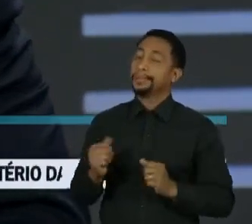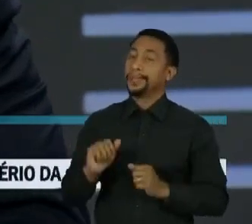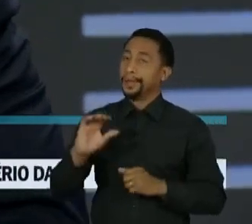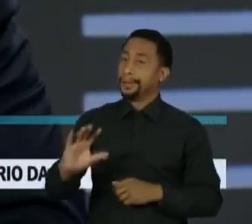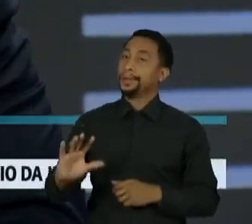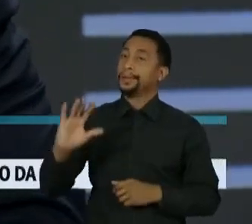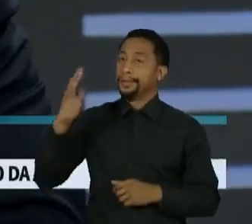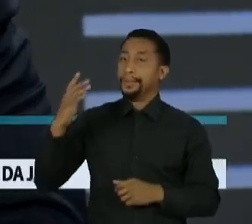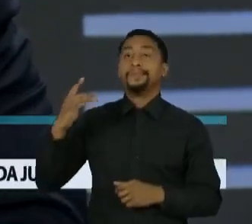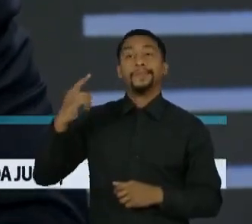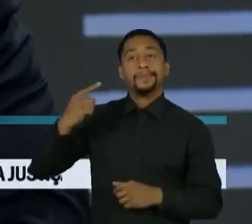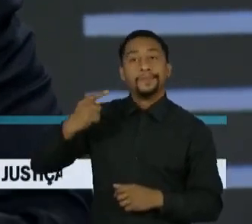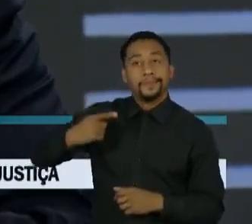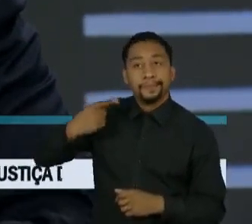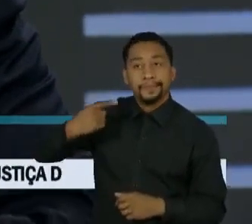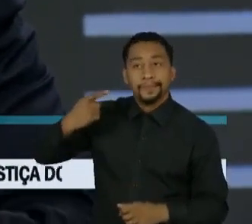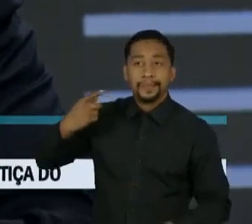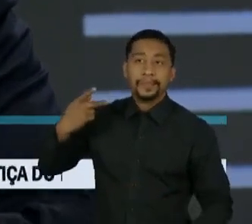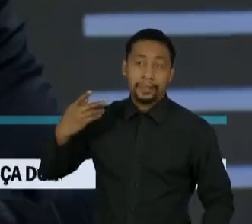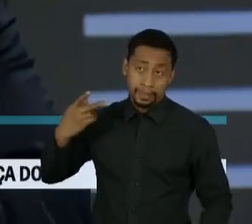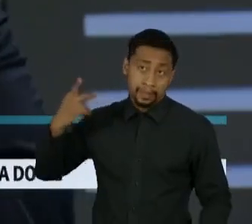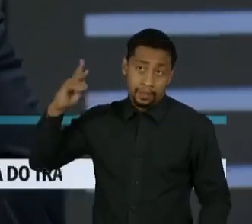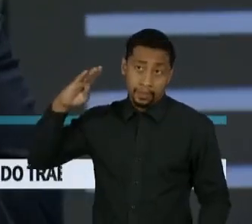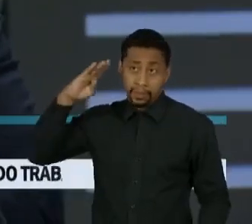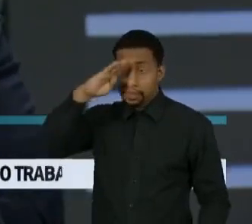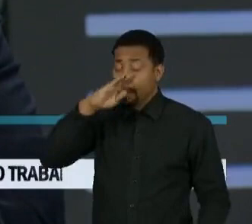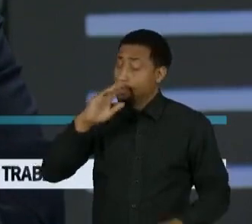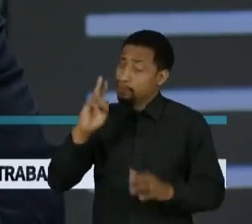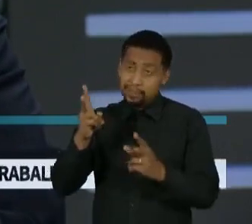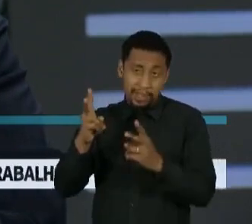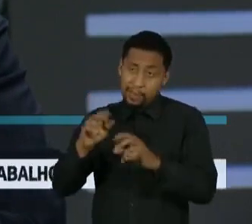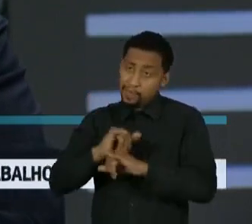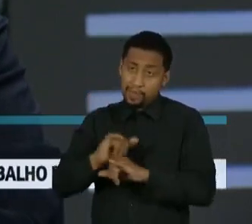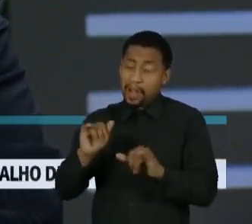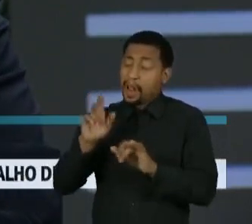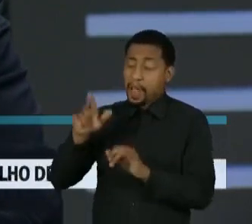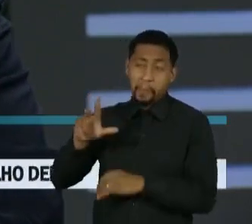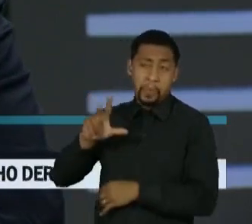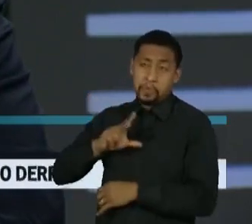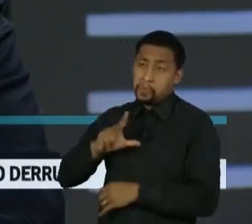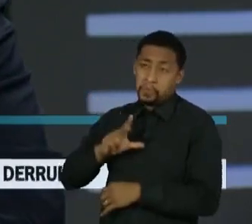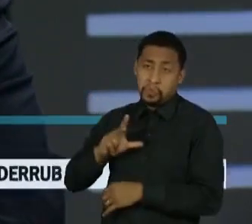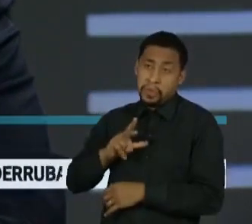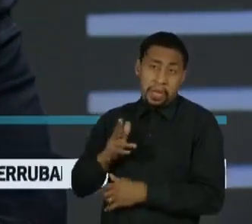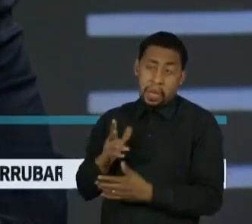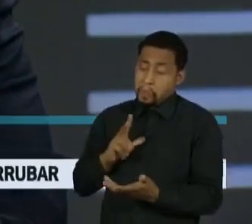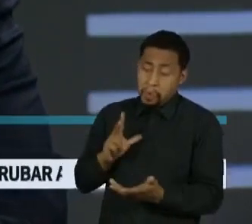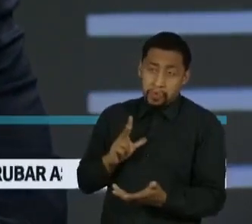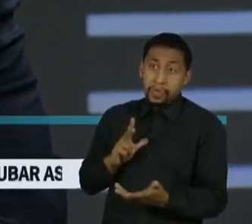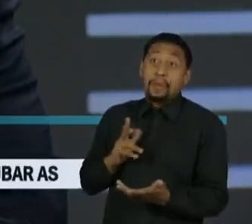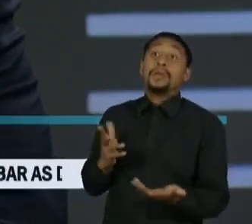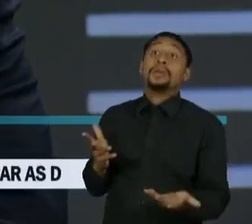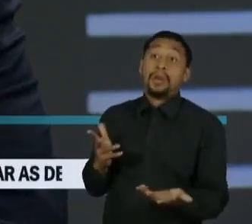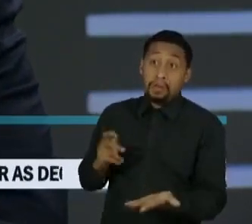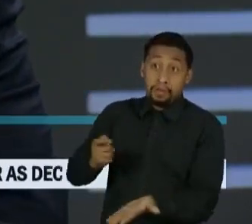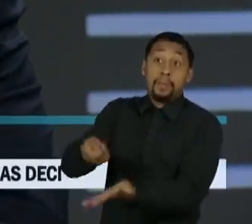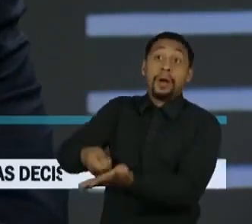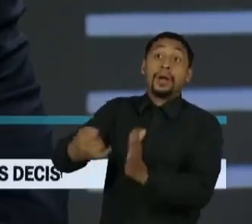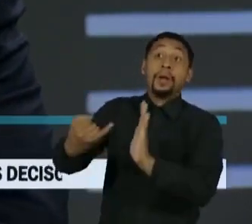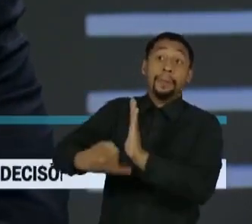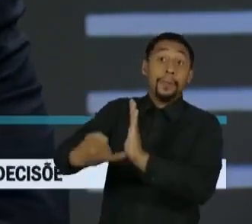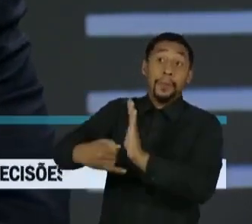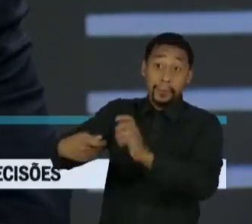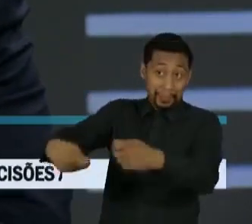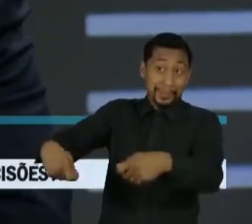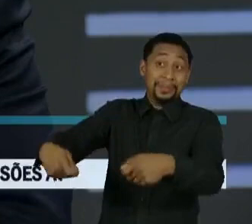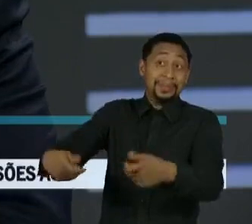a defesa do do ex-presidente sempre será Olha a natureza privada mas não paga o imposto Mas vai ter que pagar o imposto então a conta vai ser grande ela